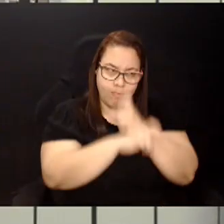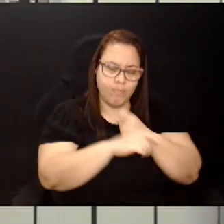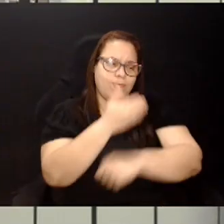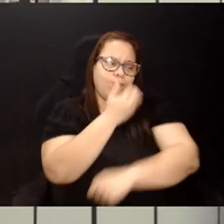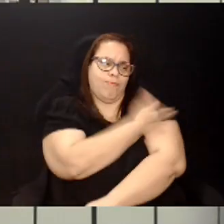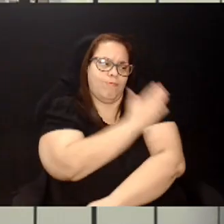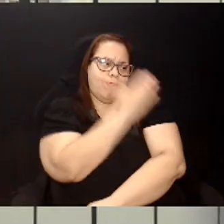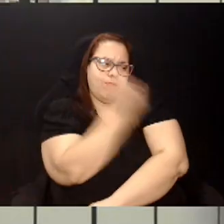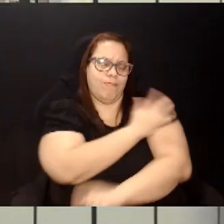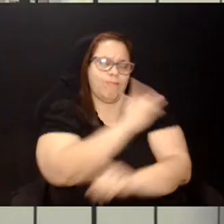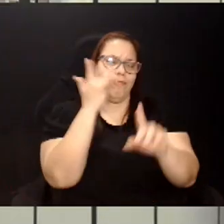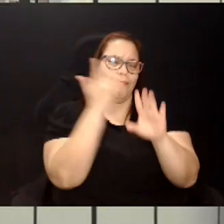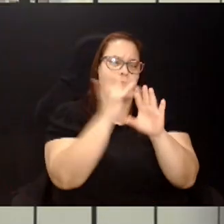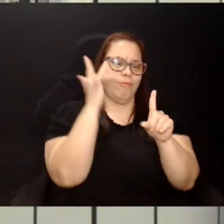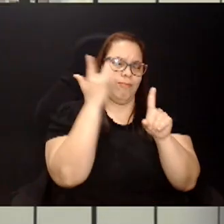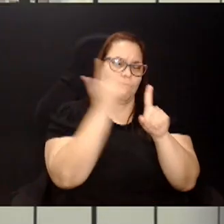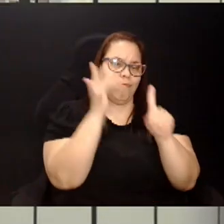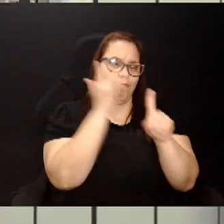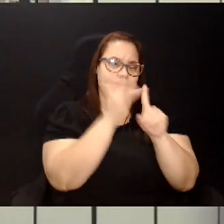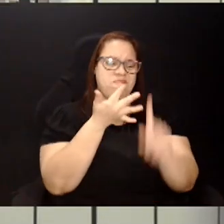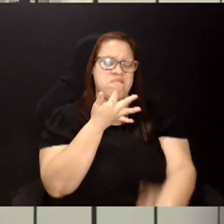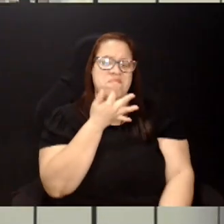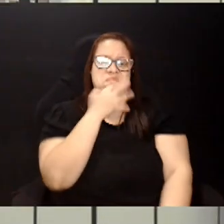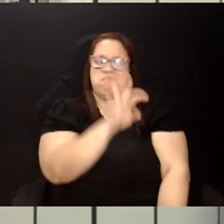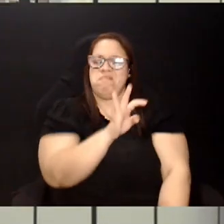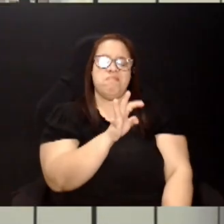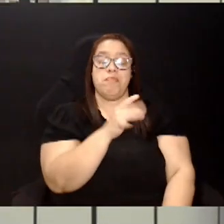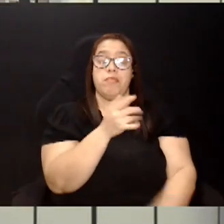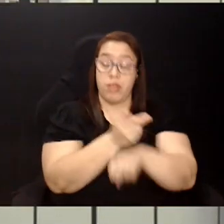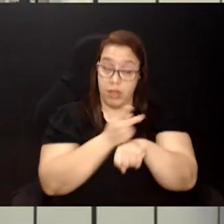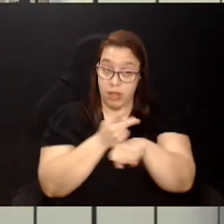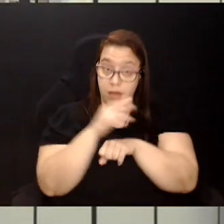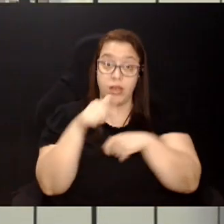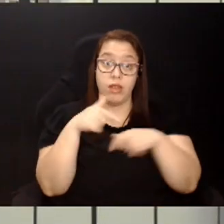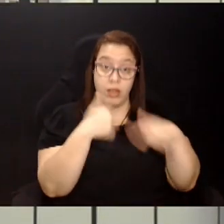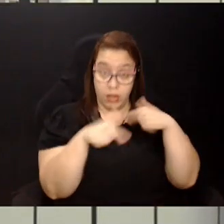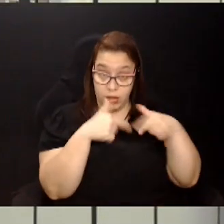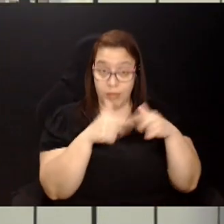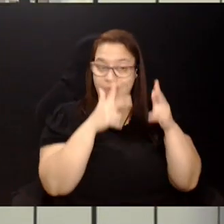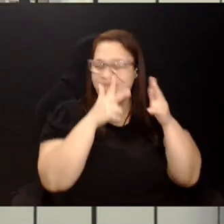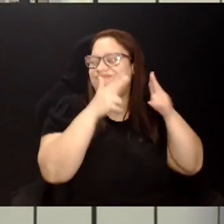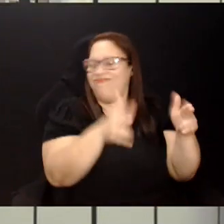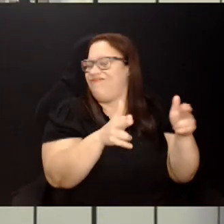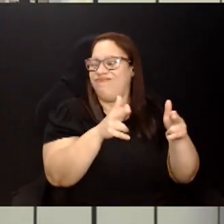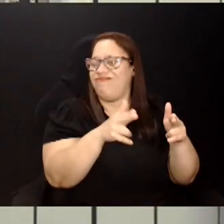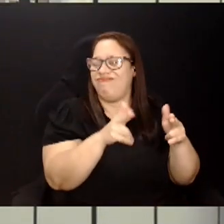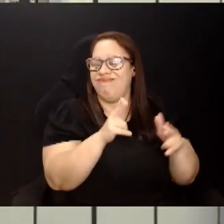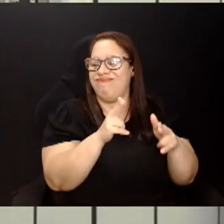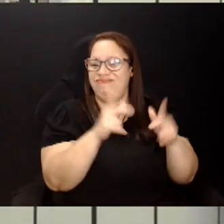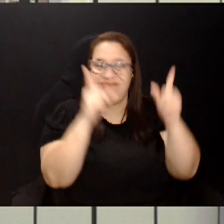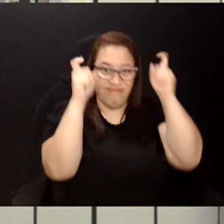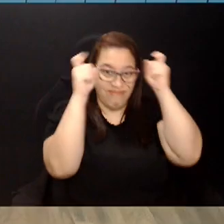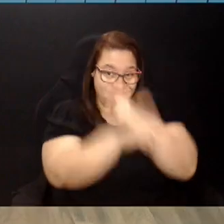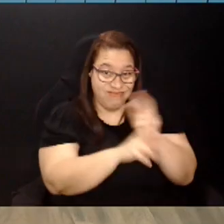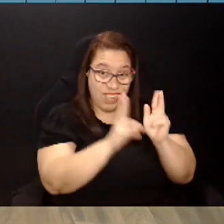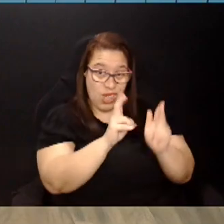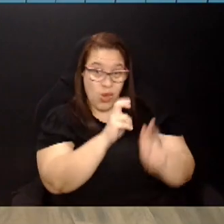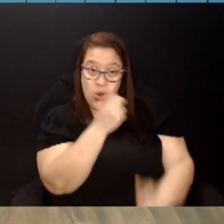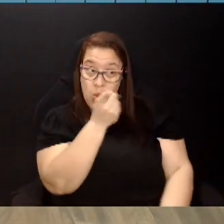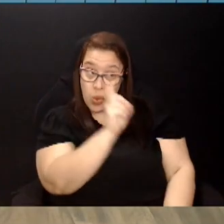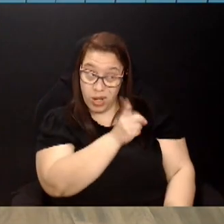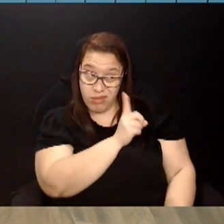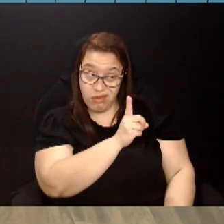capacitismo e até o desconhecimento na busca por trabalho. Da mesma maneira, o desafio é o mesmo ou não?